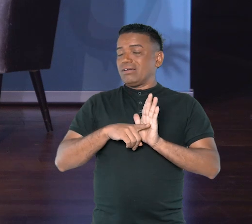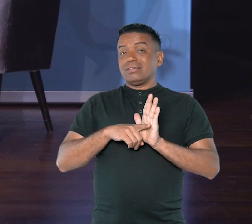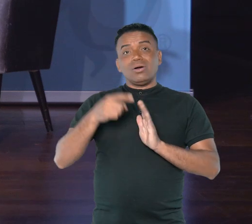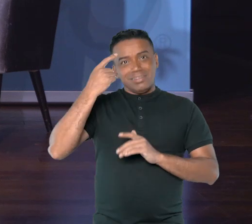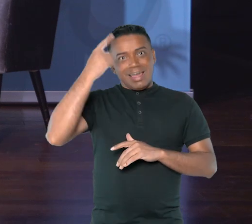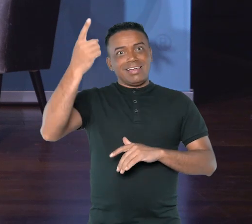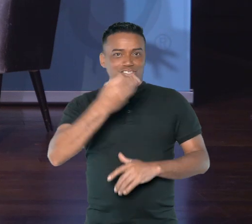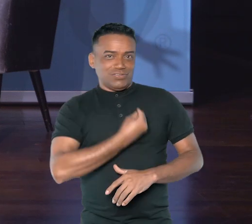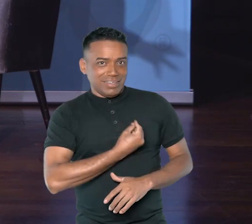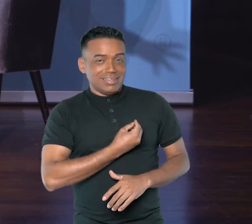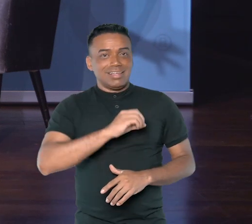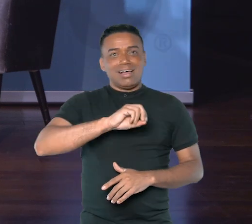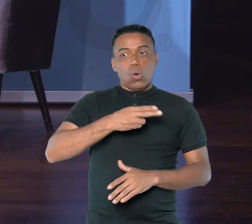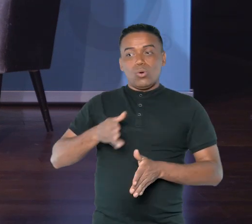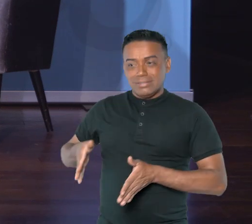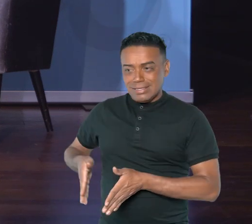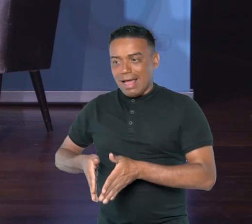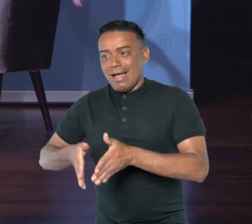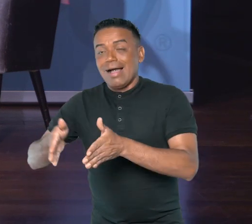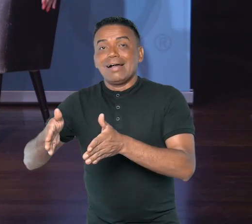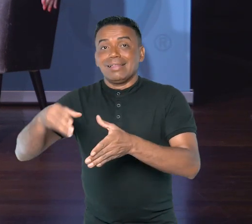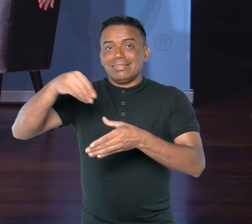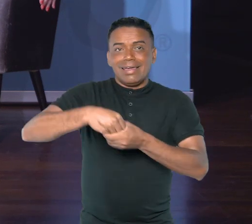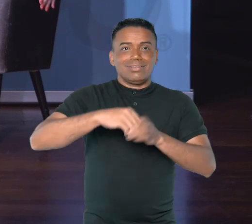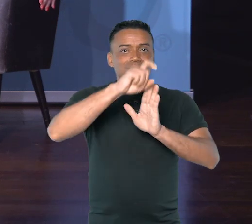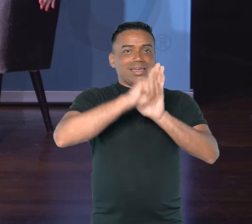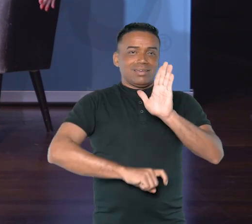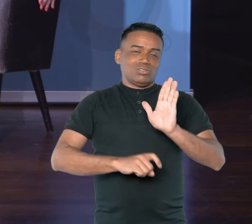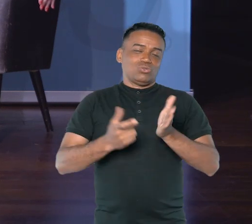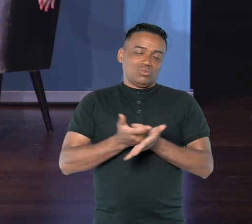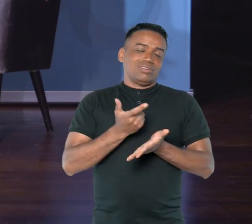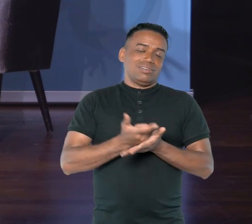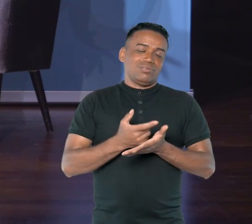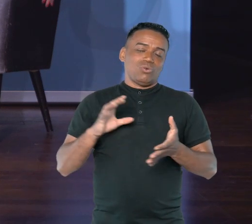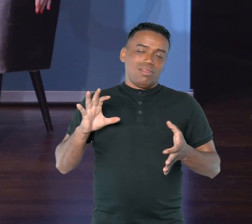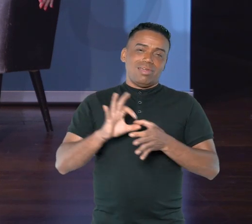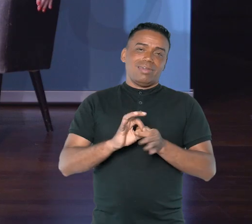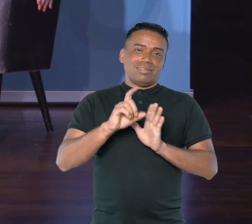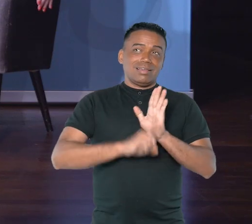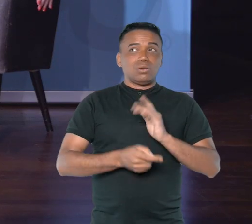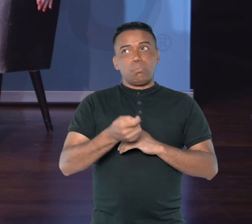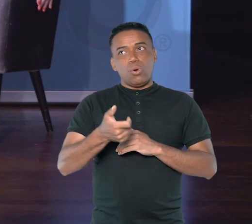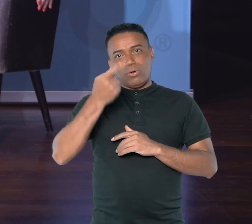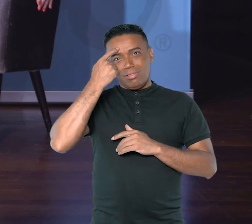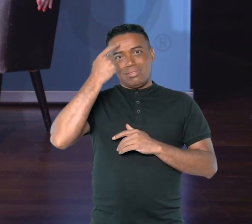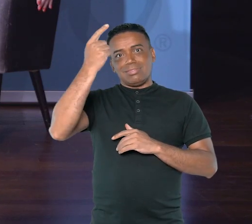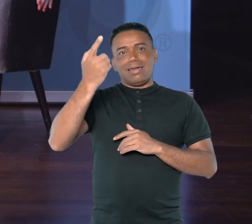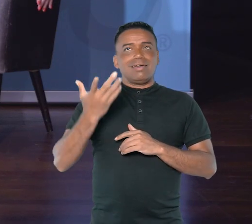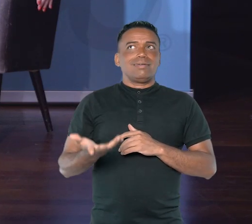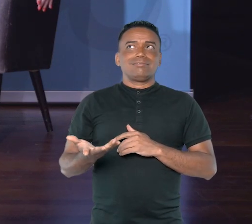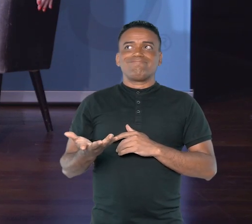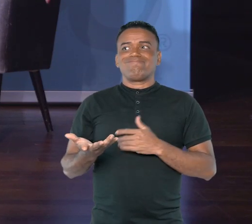estrada, né, que está no livro. Eu acho que atravessa todos os textos de alguma forma, porque talvez seja um pouco a ideia que eu